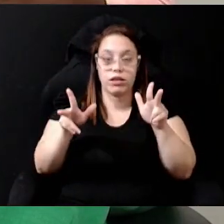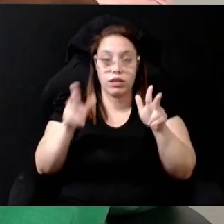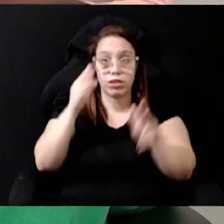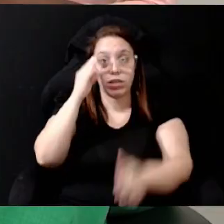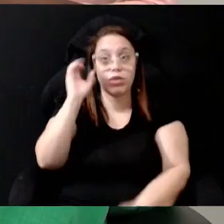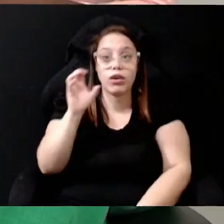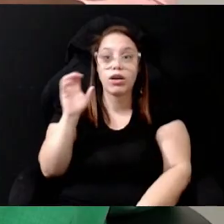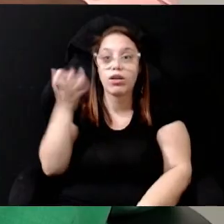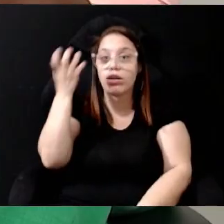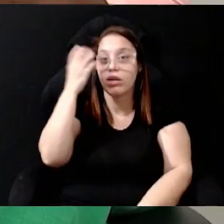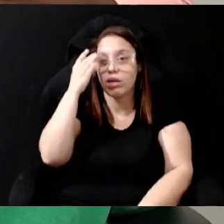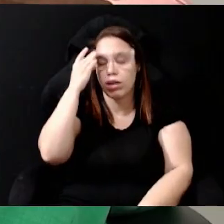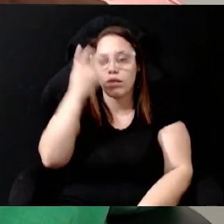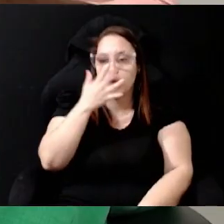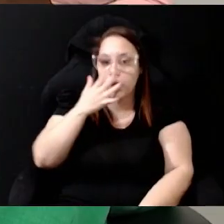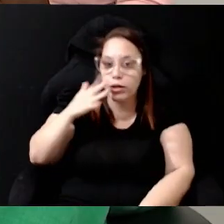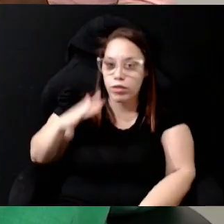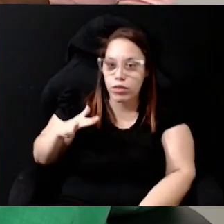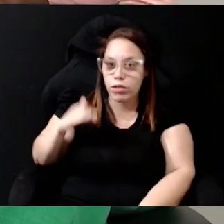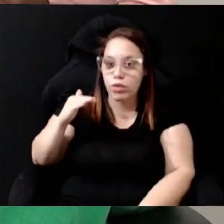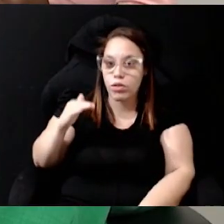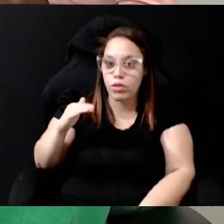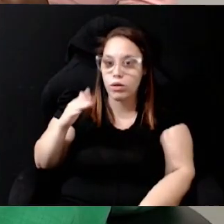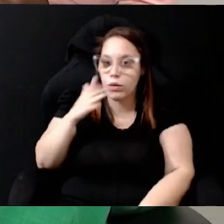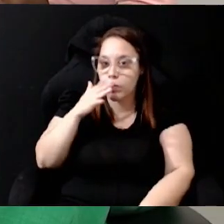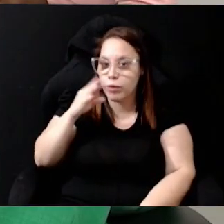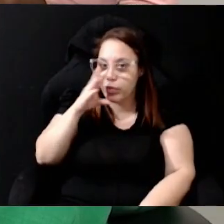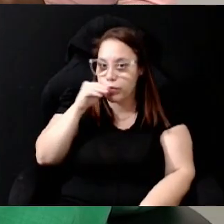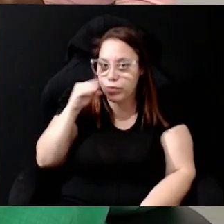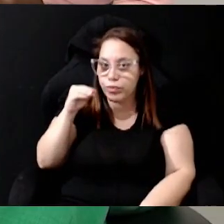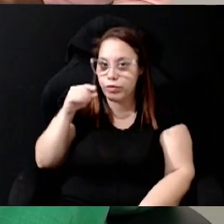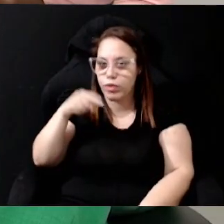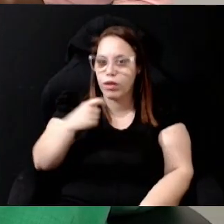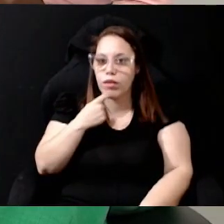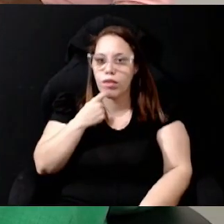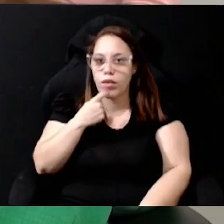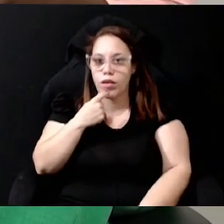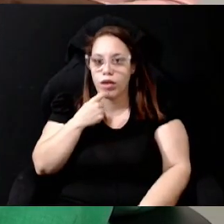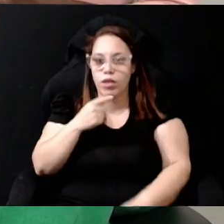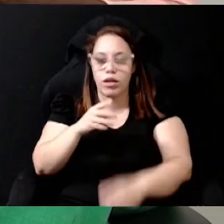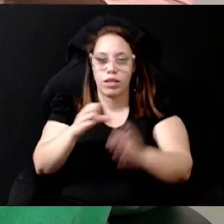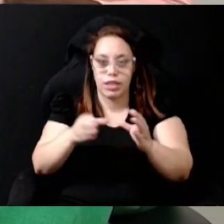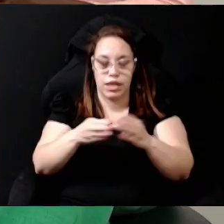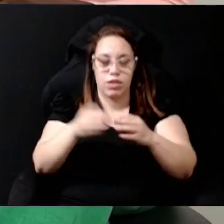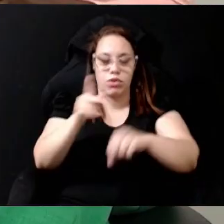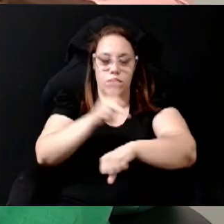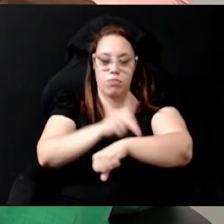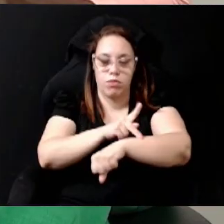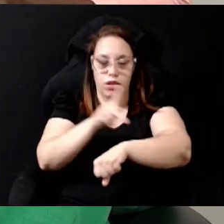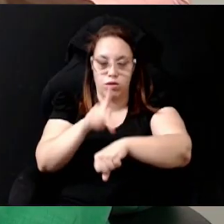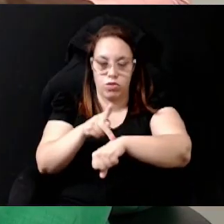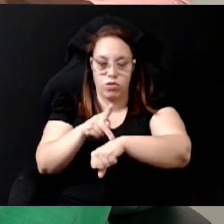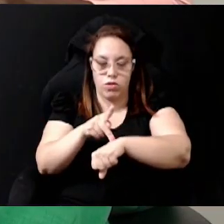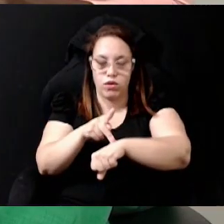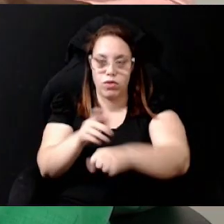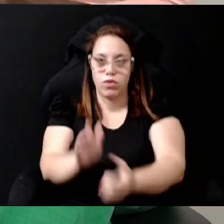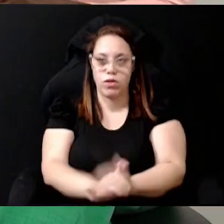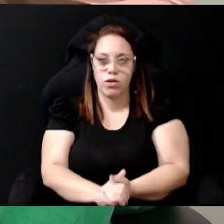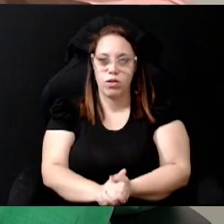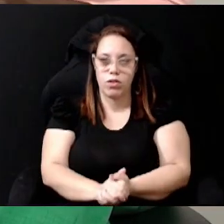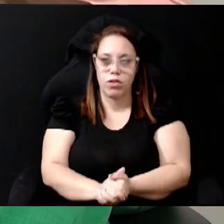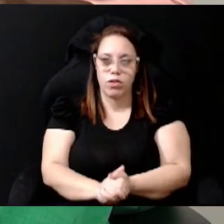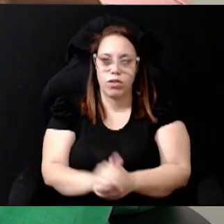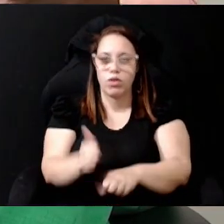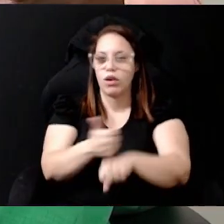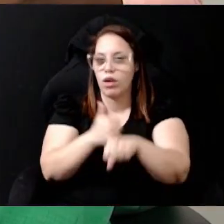pelo diferente. Isso é o que acontece tanto com as crianças, mas também com os educadores. Então, aqui em Campinas, nós temos os tempos pedagógicos, né? Os